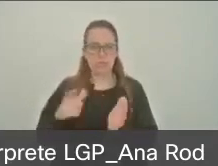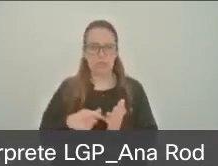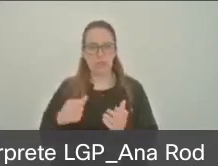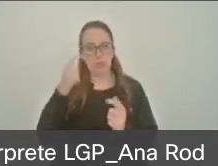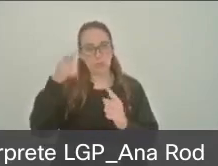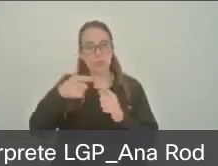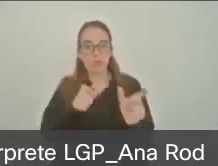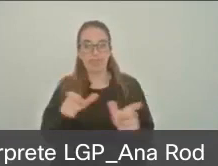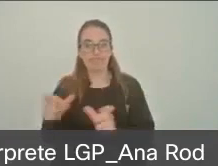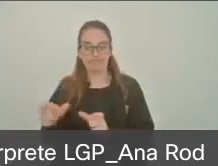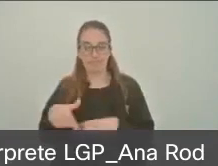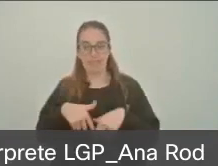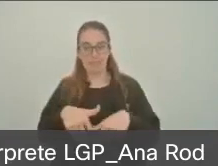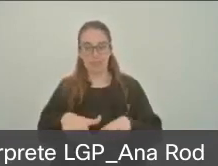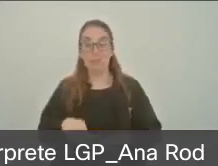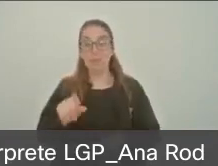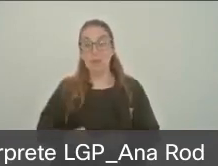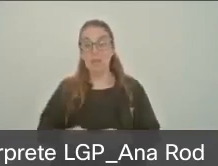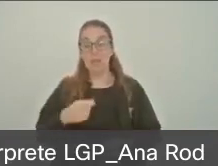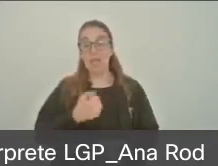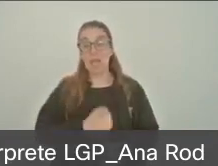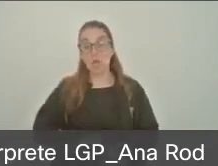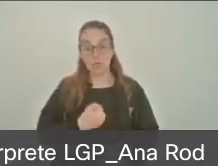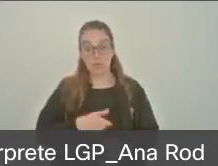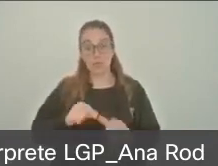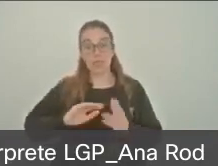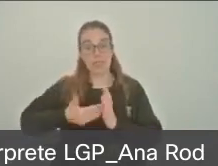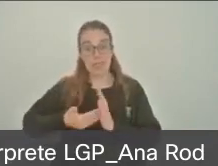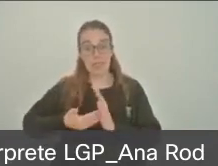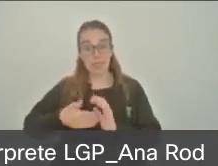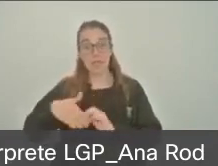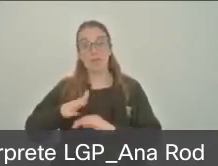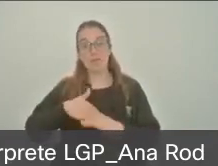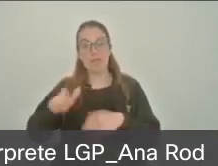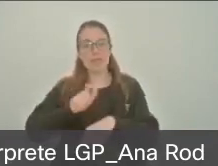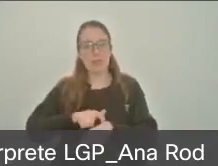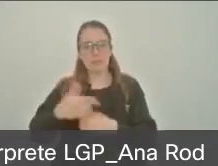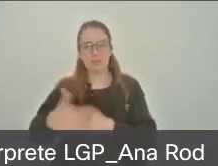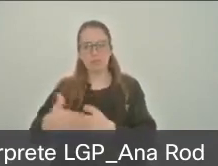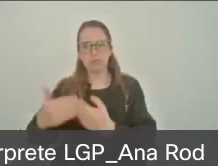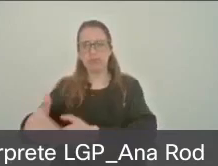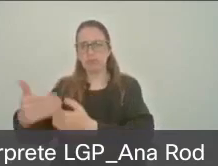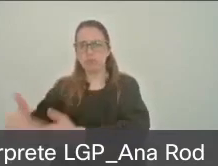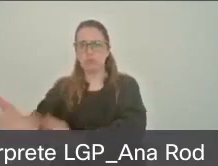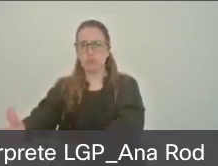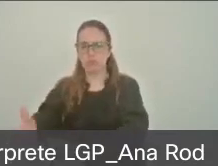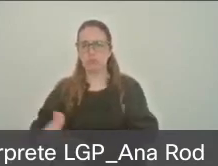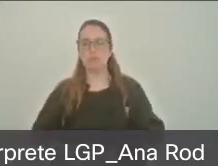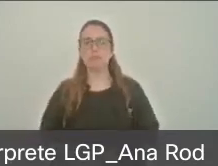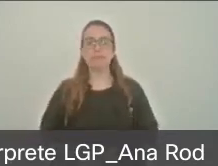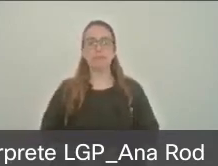vigilância da gravidez e que essas ecografias e esses exames eram feitos também nos prazos estabelecidos nas normas técnicas da